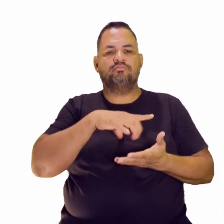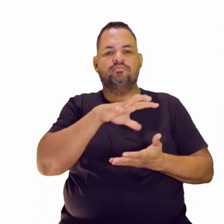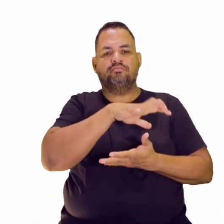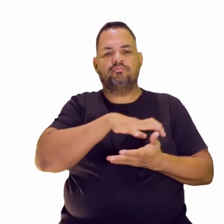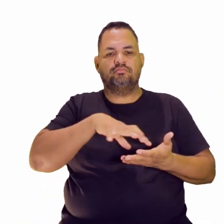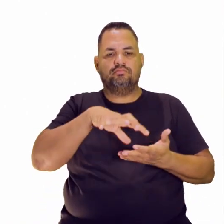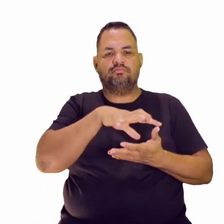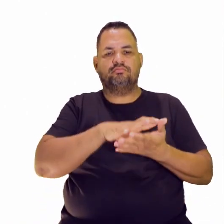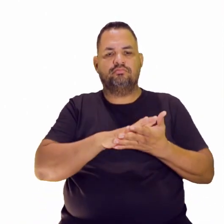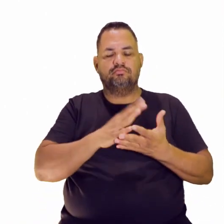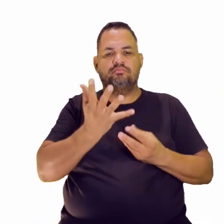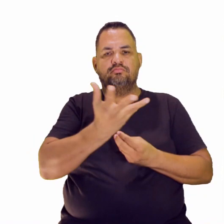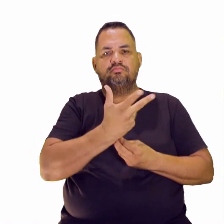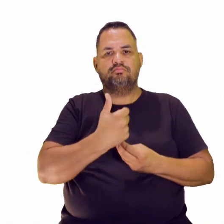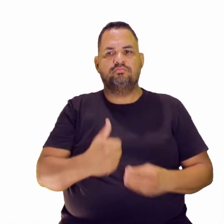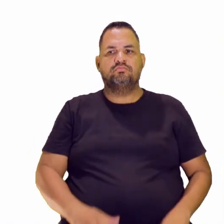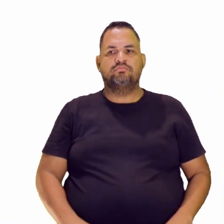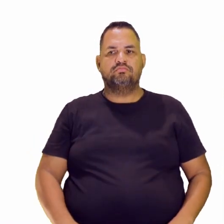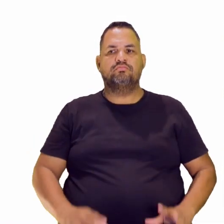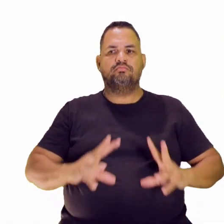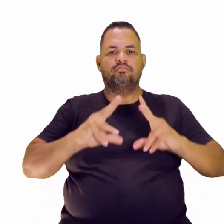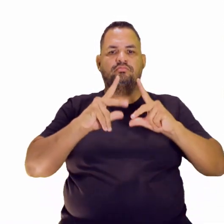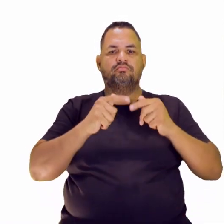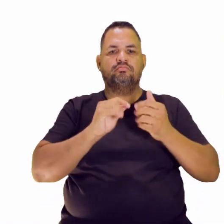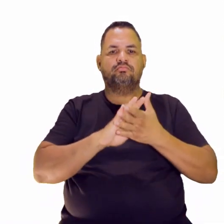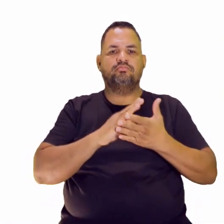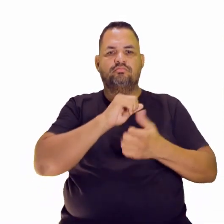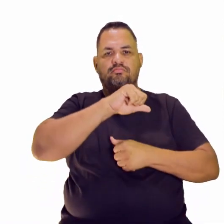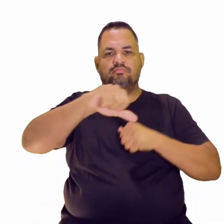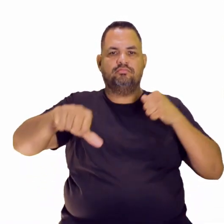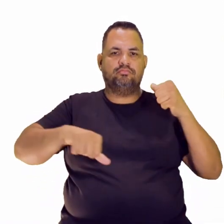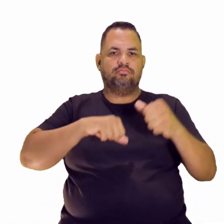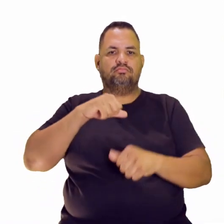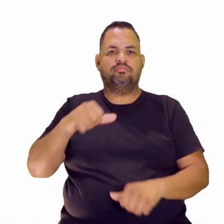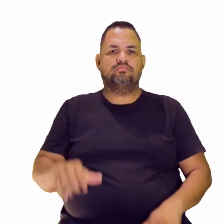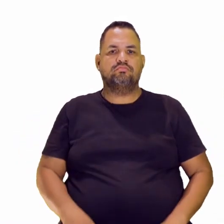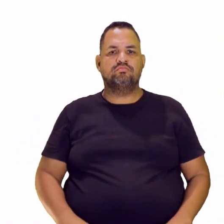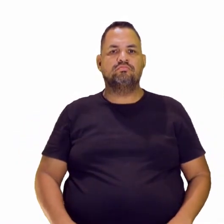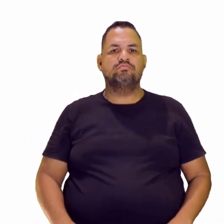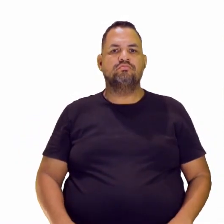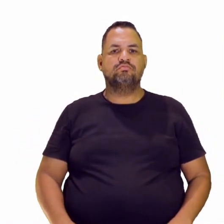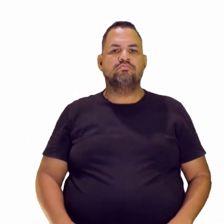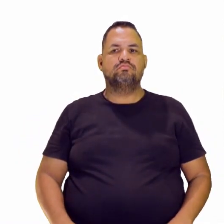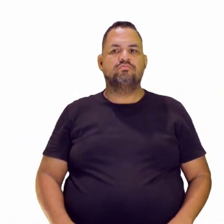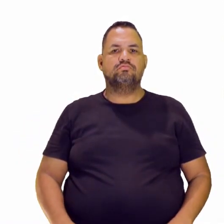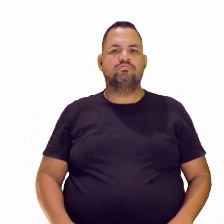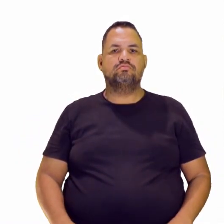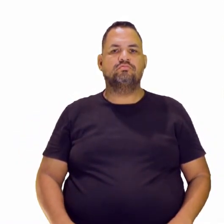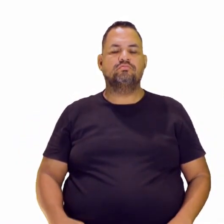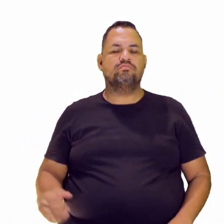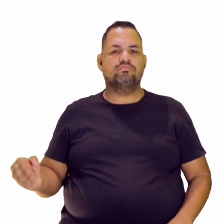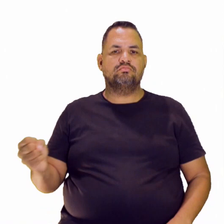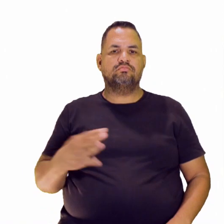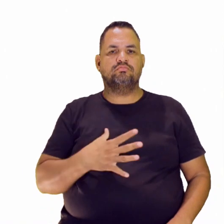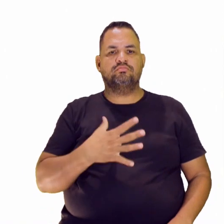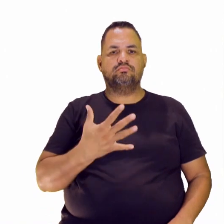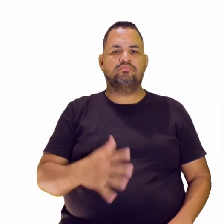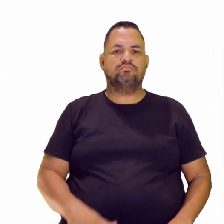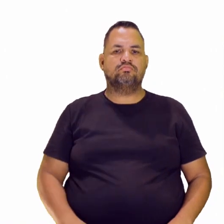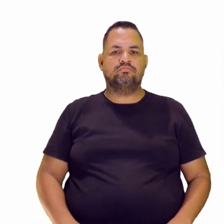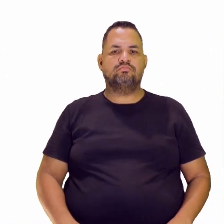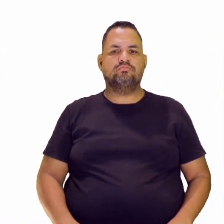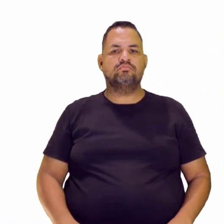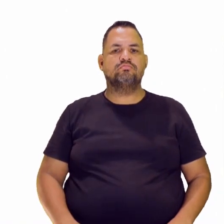na manifestação artística. Tudo isso aí foram as mudanças, né, dessa nova